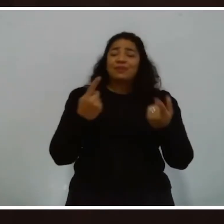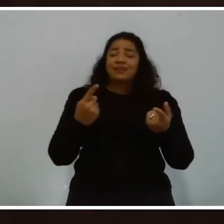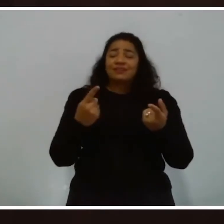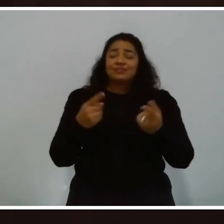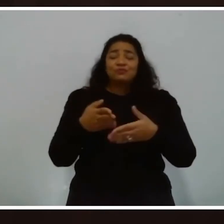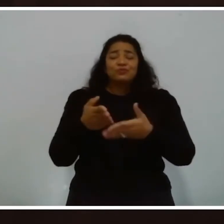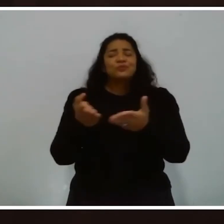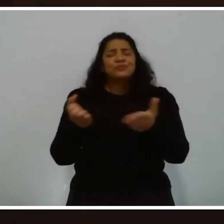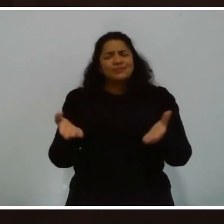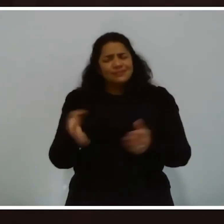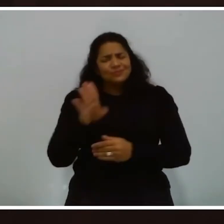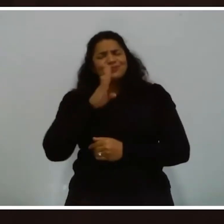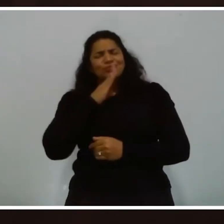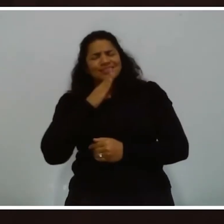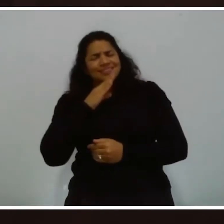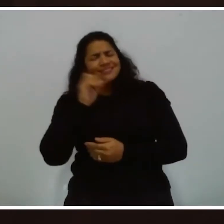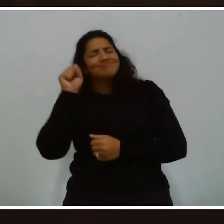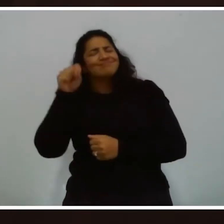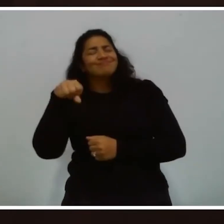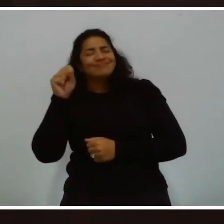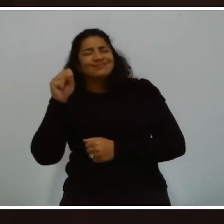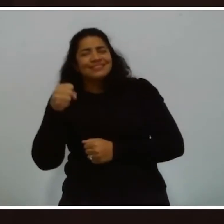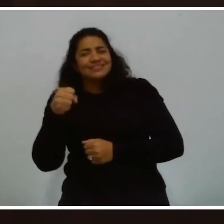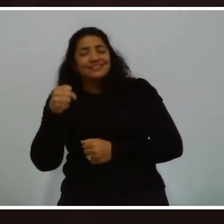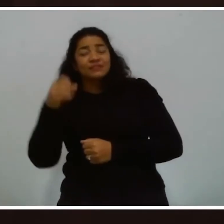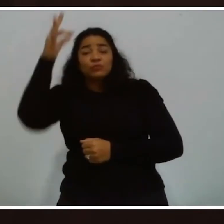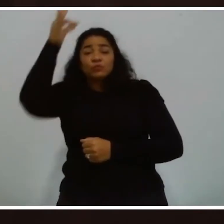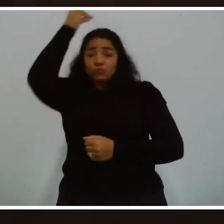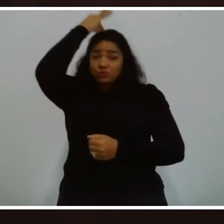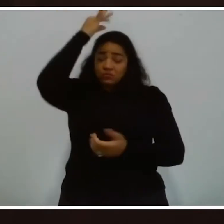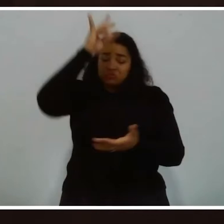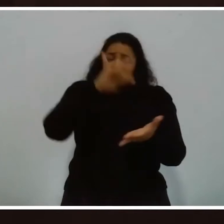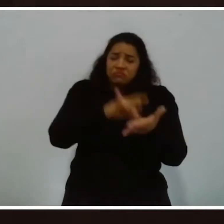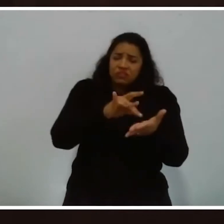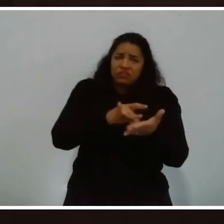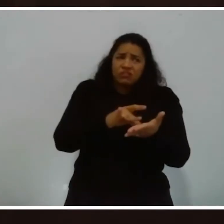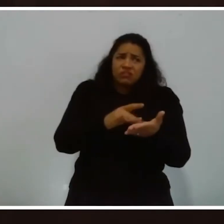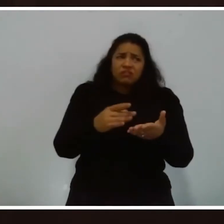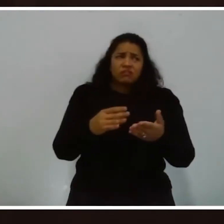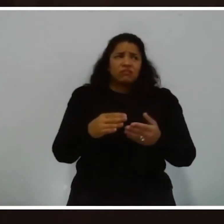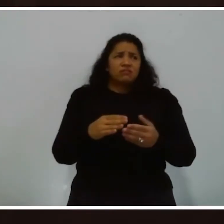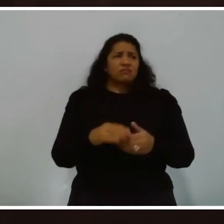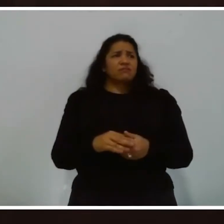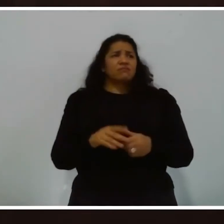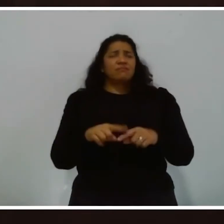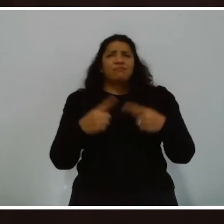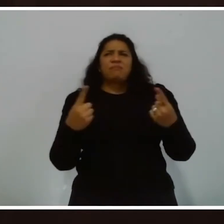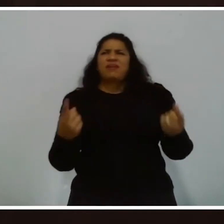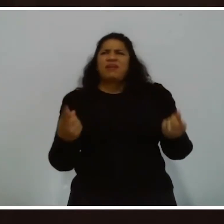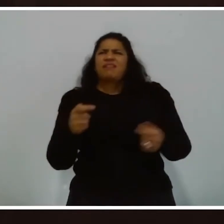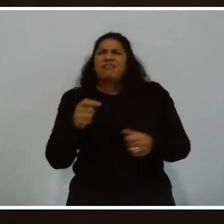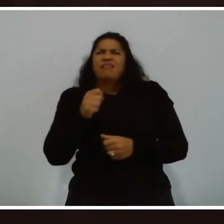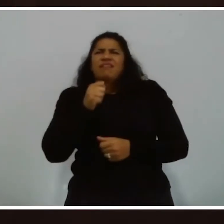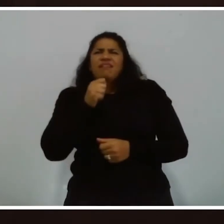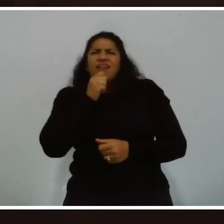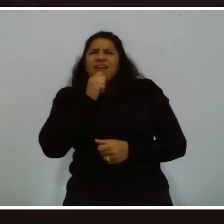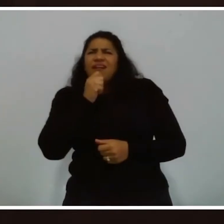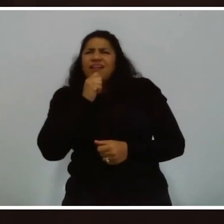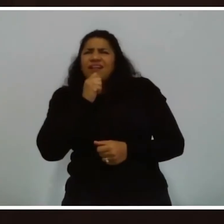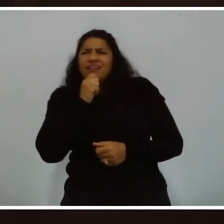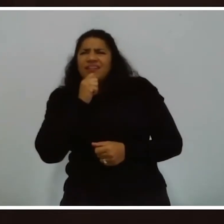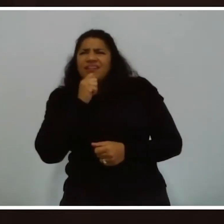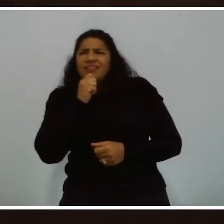verdade. Mas ainda não veio. Ainda não veio, como é que eles conhecem? Vós o conheceis porque Ele habita